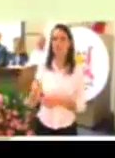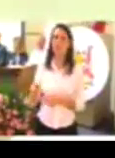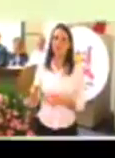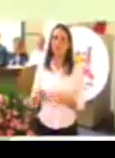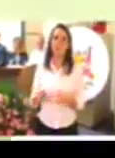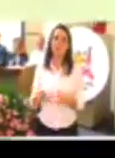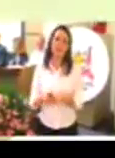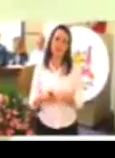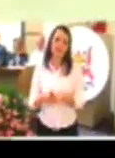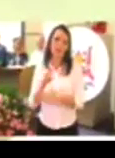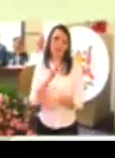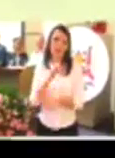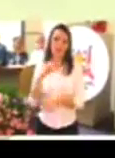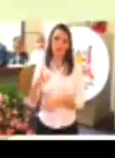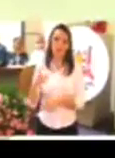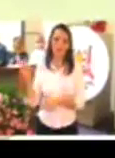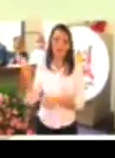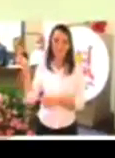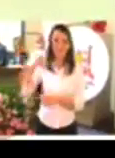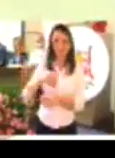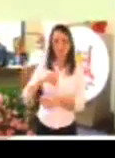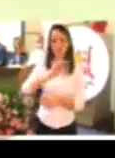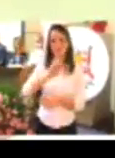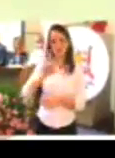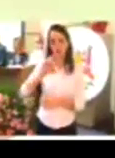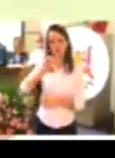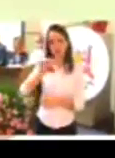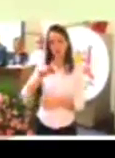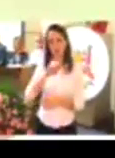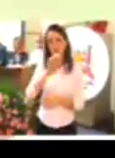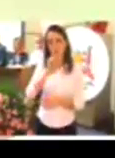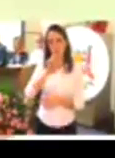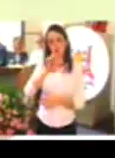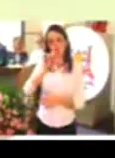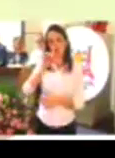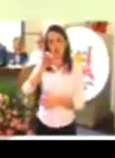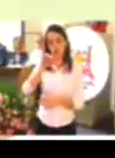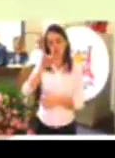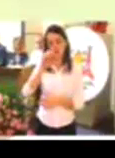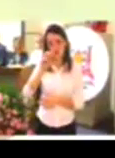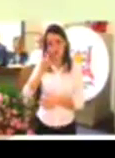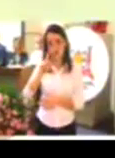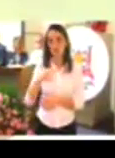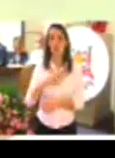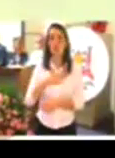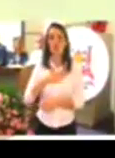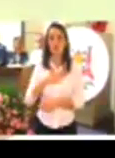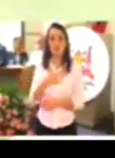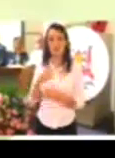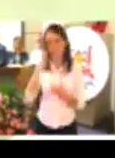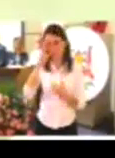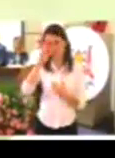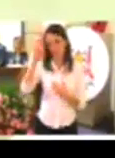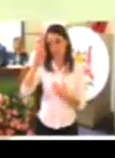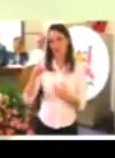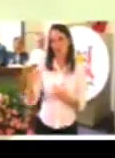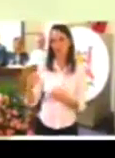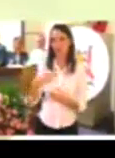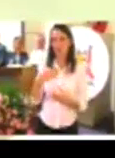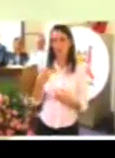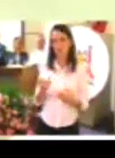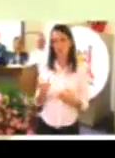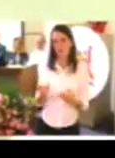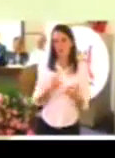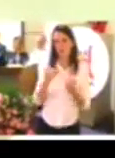de Contas do Estado de Santa Catarina, Júlio Garcia, o entusiasta deste modelo de escola, foi quem fomentou